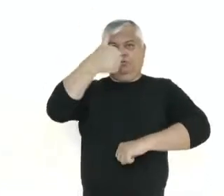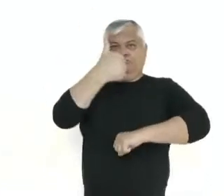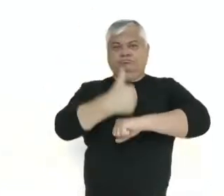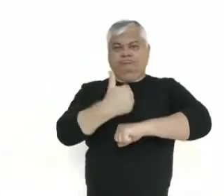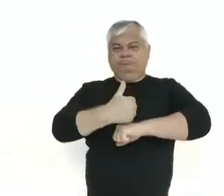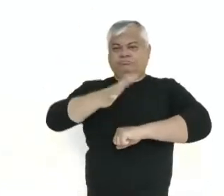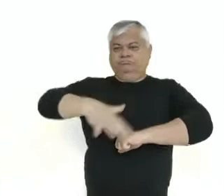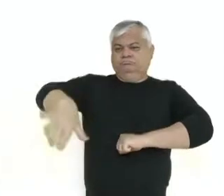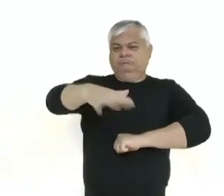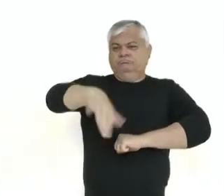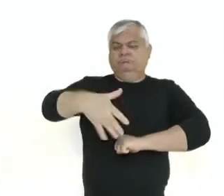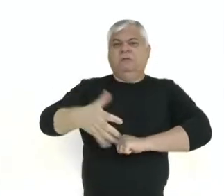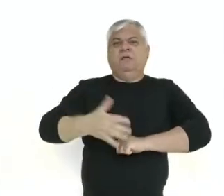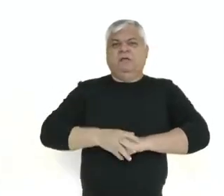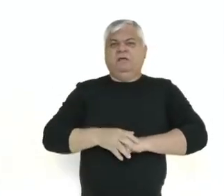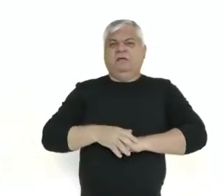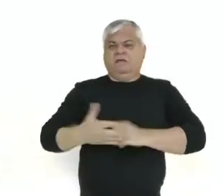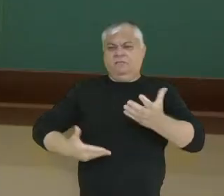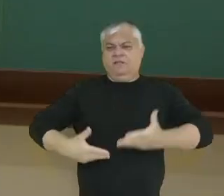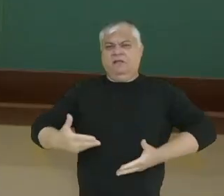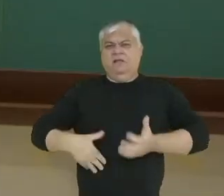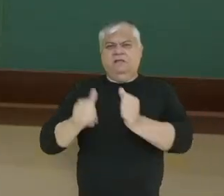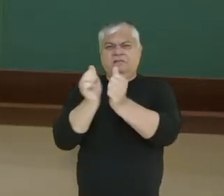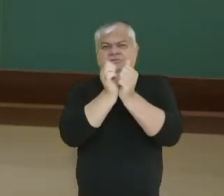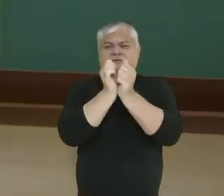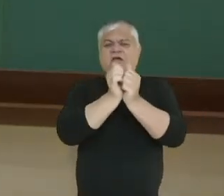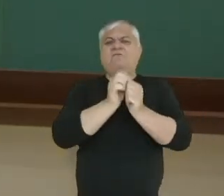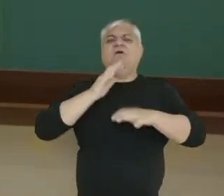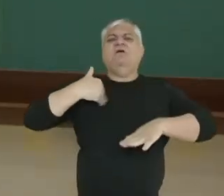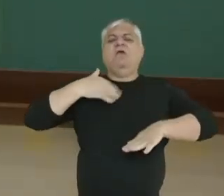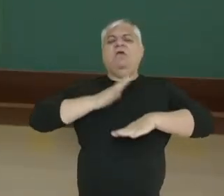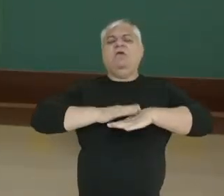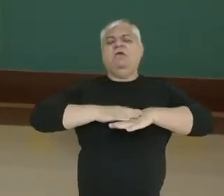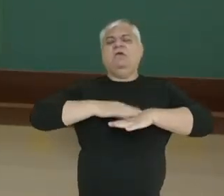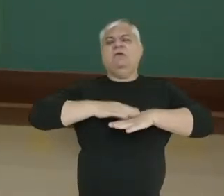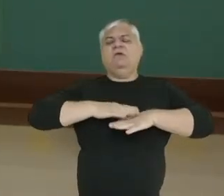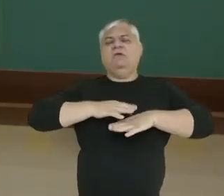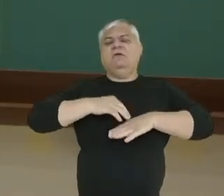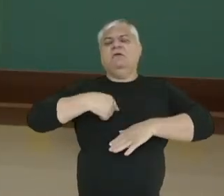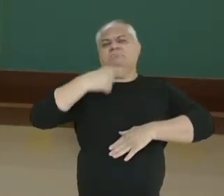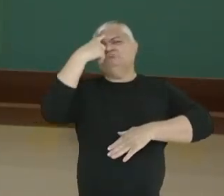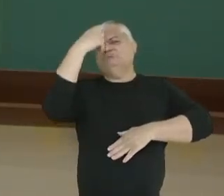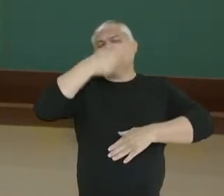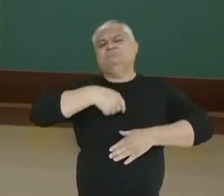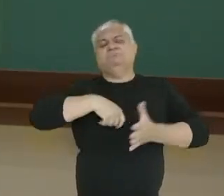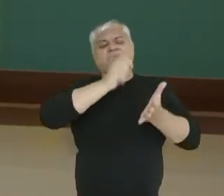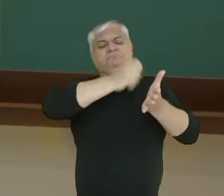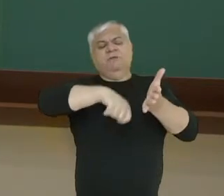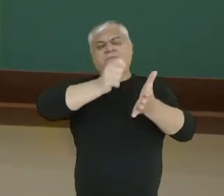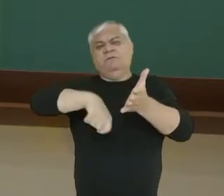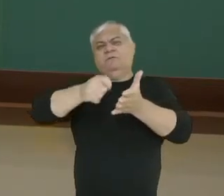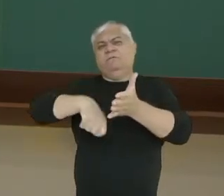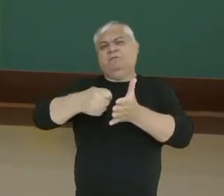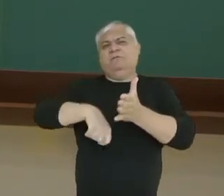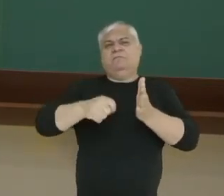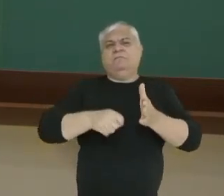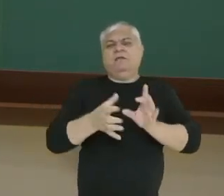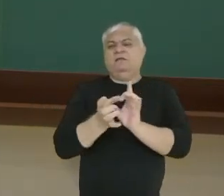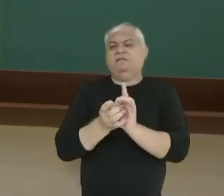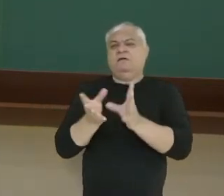próprios escravizados. Mas aqui no Brasil isso não ocorreu de uma maneira assim tão deliberadamente, né?